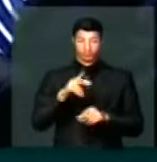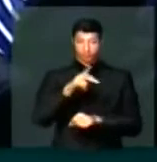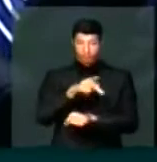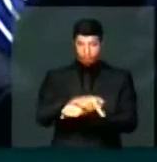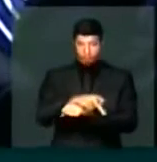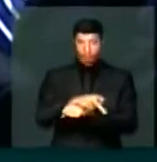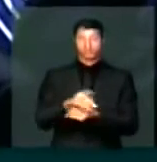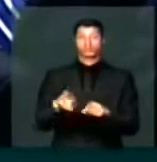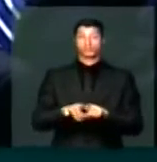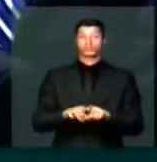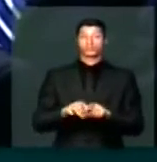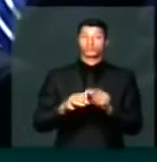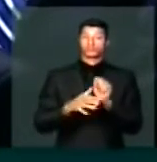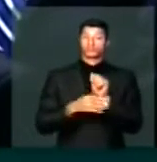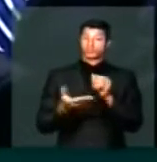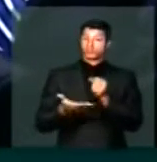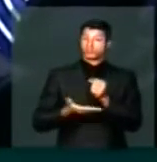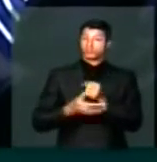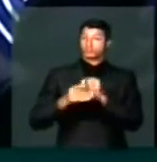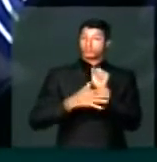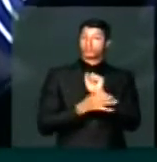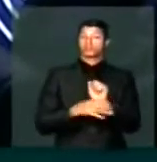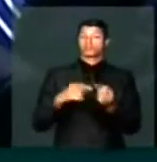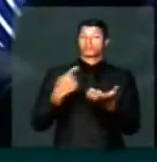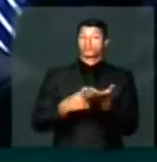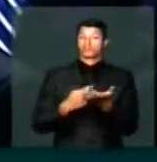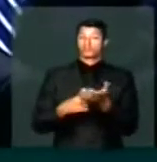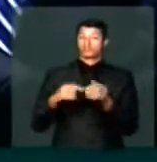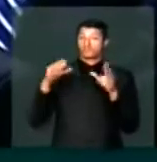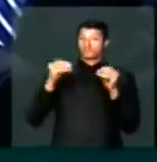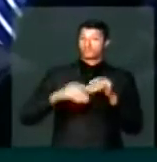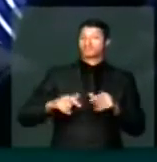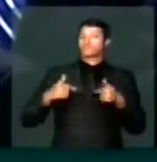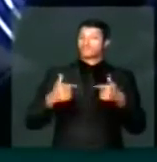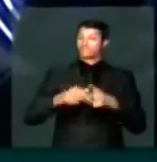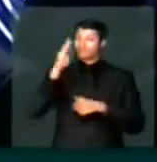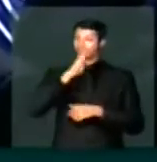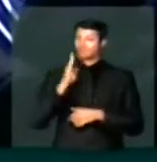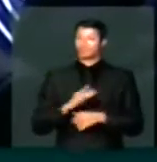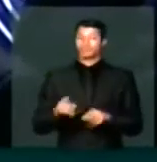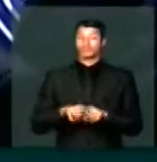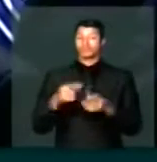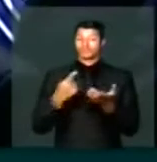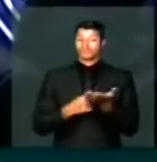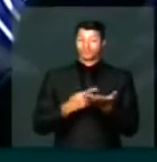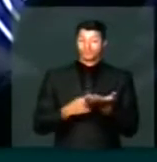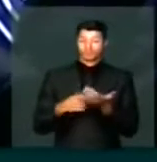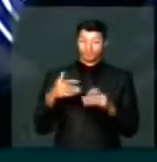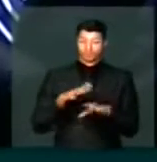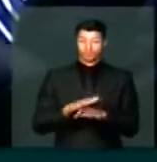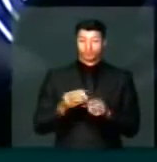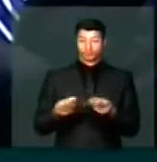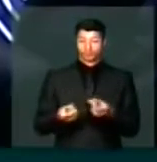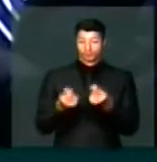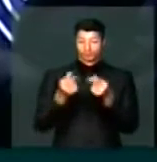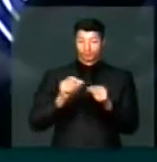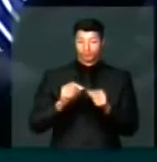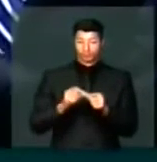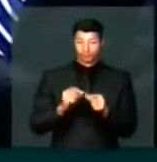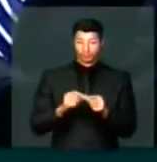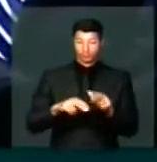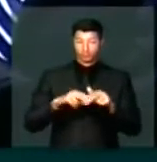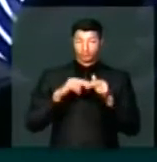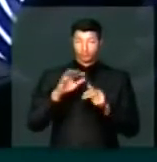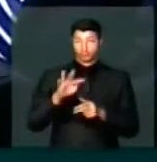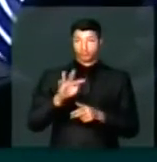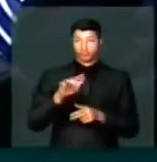terá impacto no Fundo de Garantia, comprometendo esforços nacionais e comprometendo, inclusive, investimentos feitos